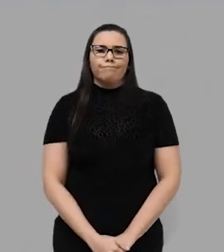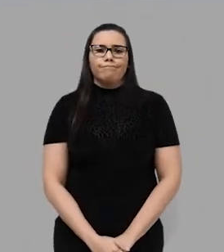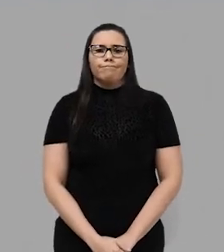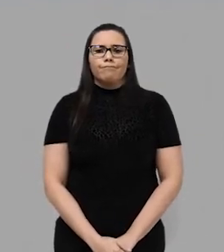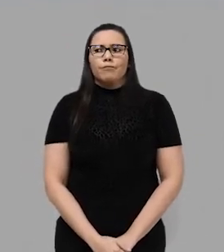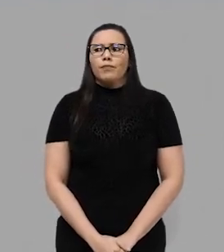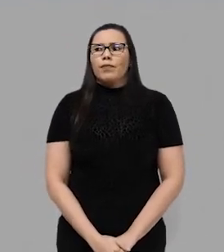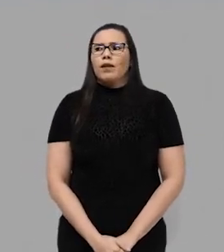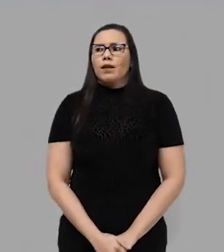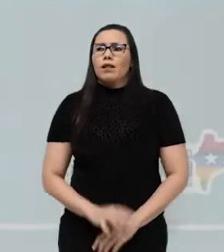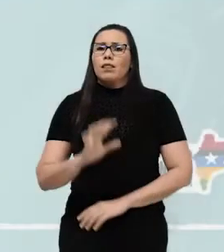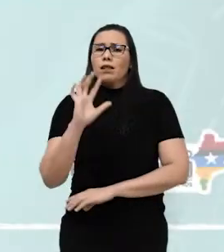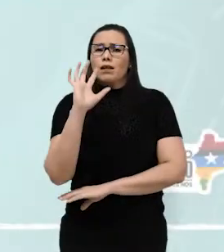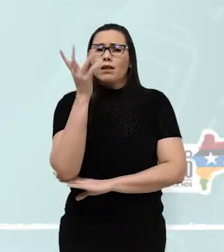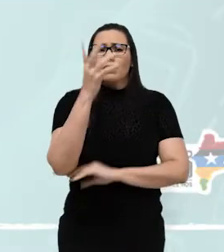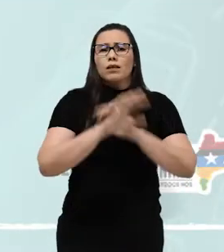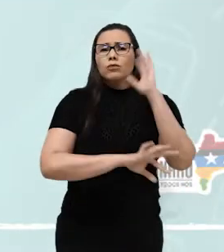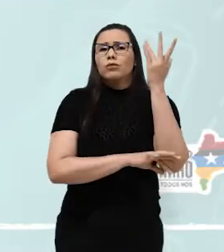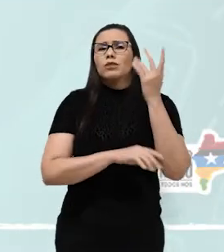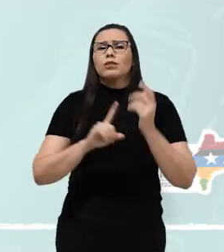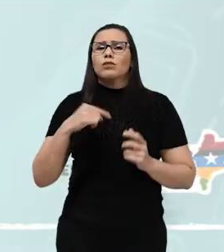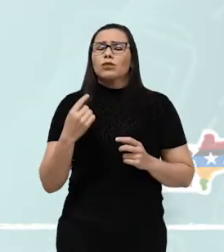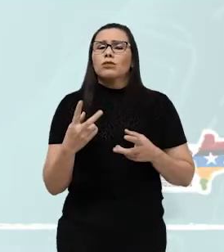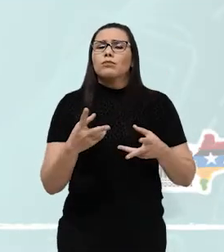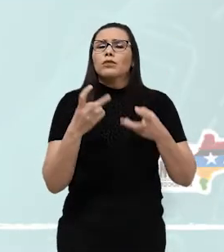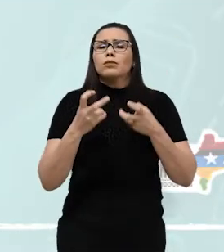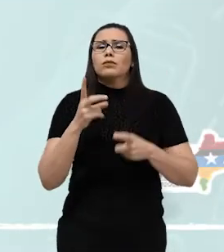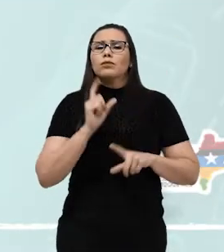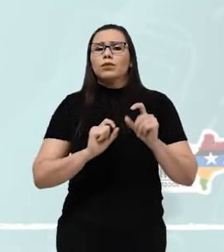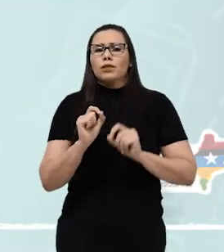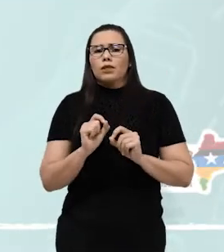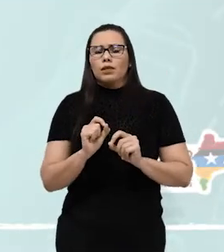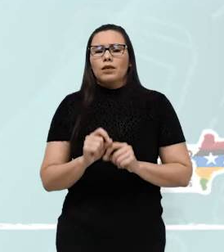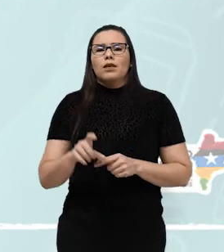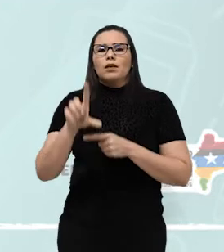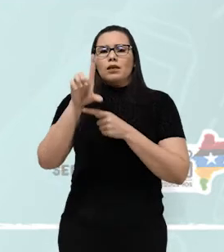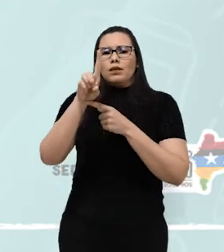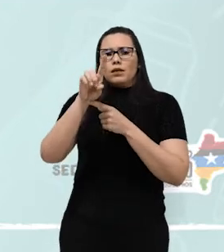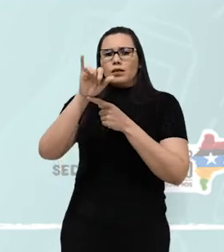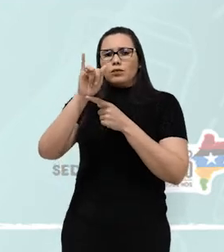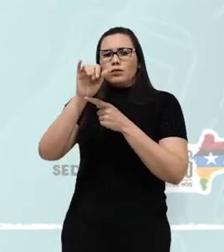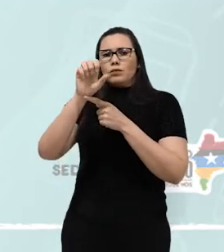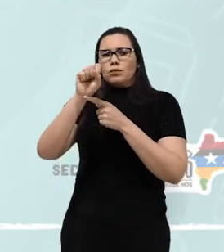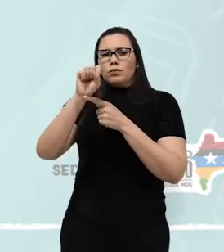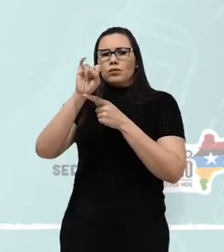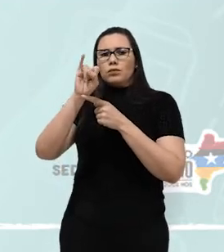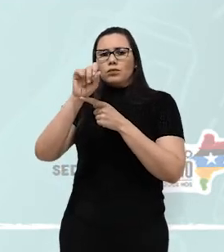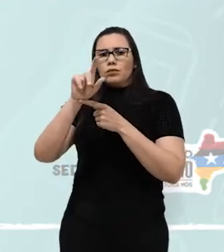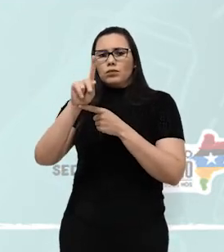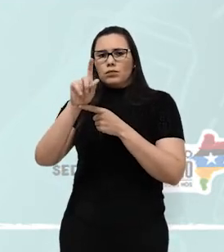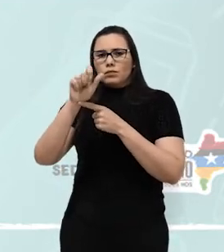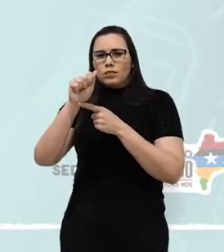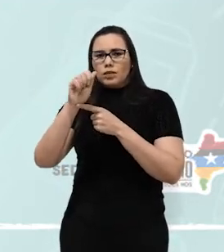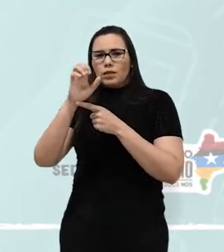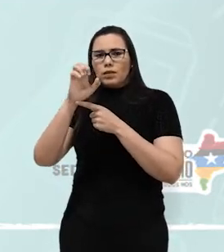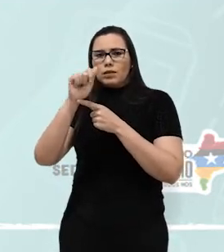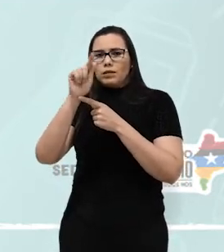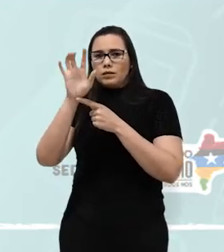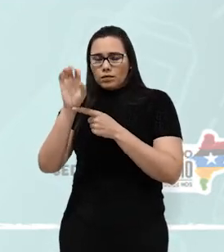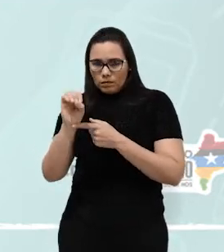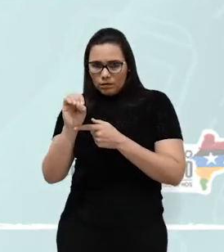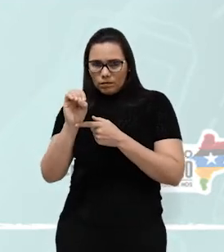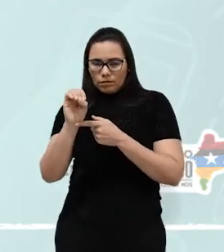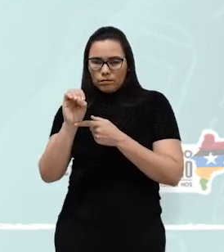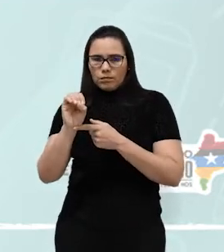Então, na natureza, acontece aí uma dissipação de massa, né, de matéria e